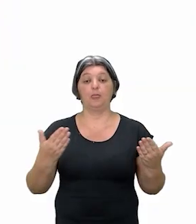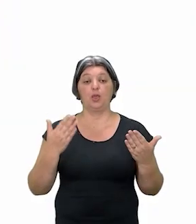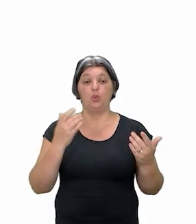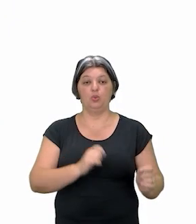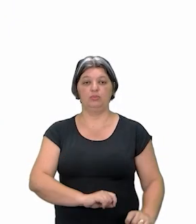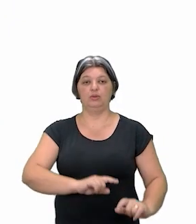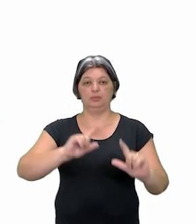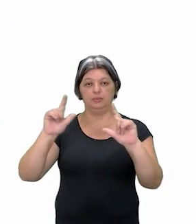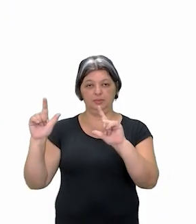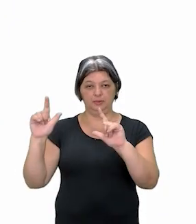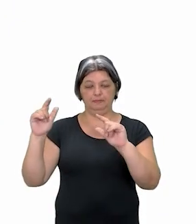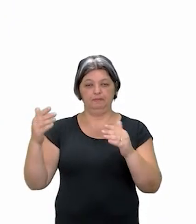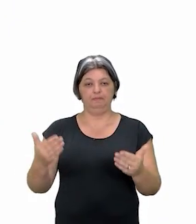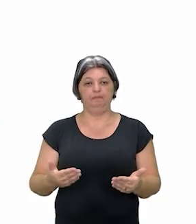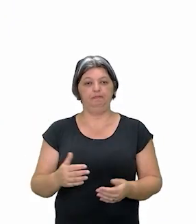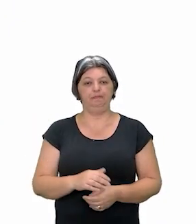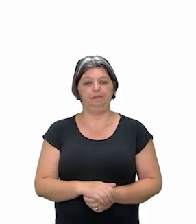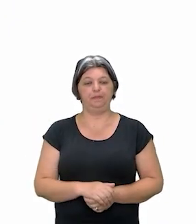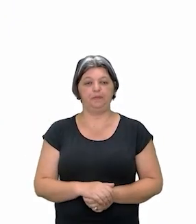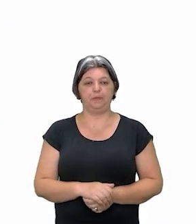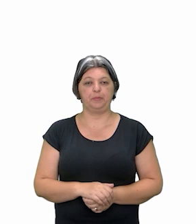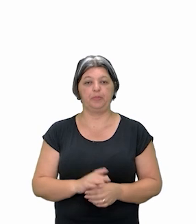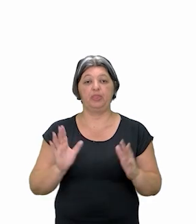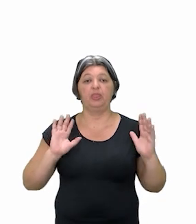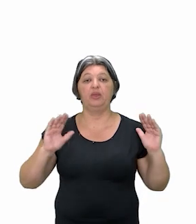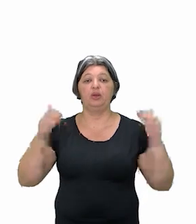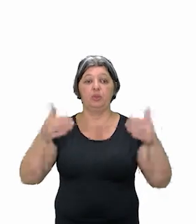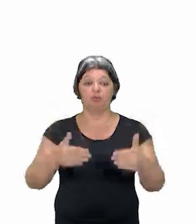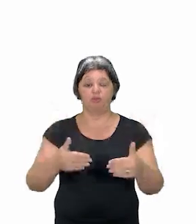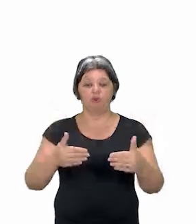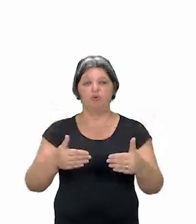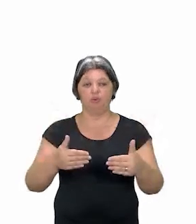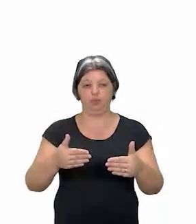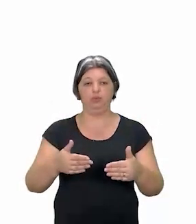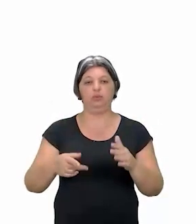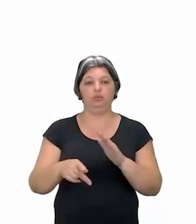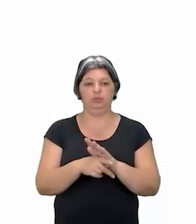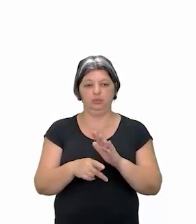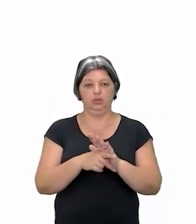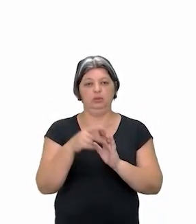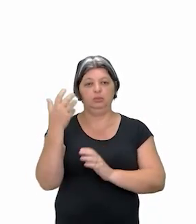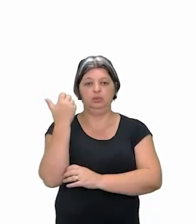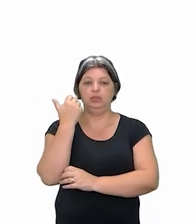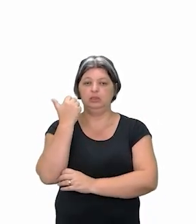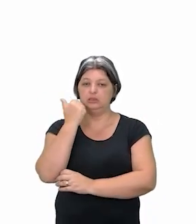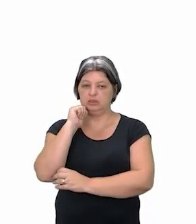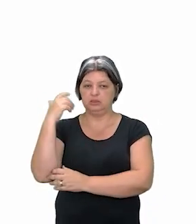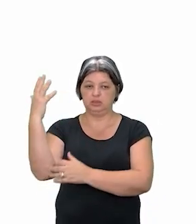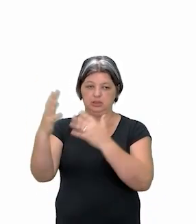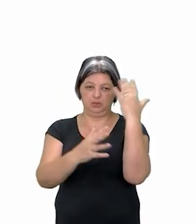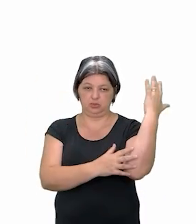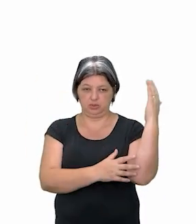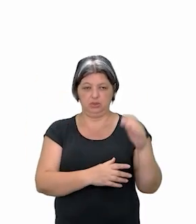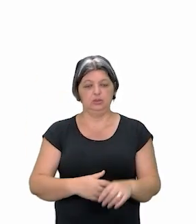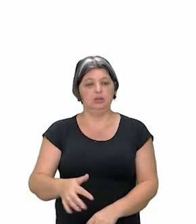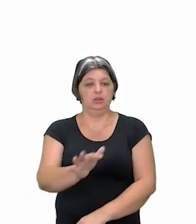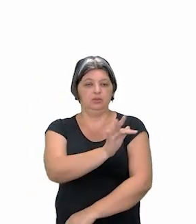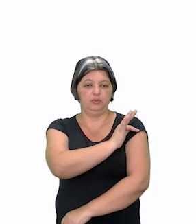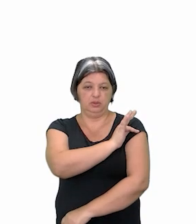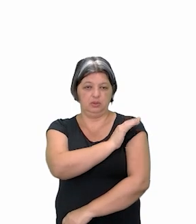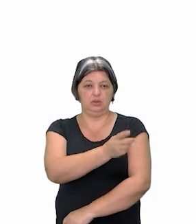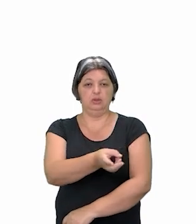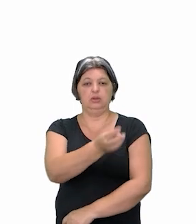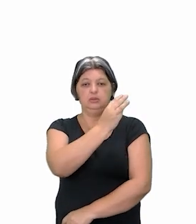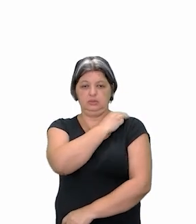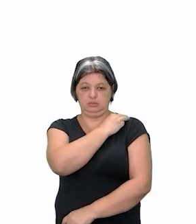hoje. O nosso foco da nossa apresentação, então, é para a área de Ciências da Natureza, anos finais e ensino médio. A gente está no